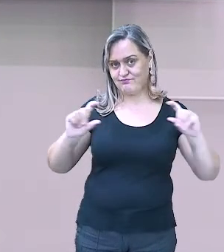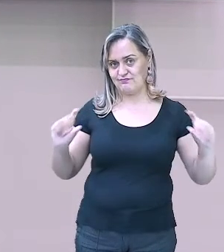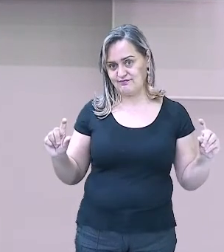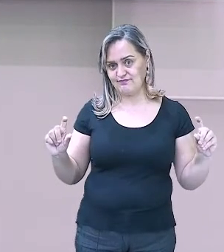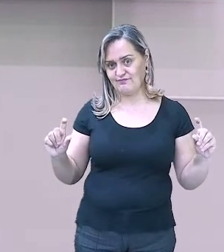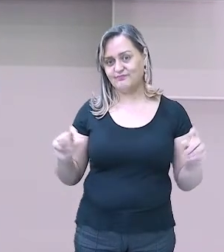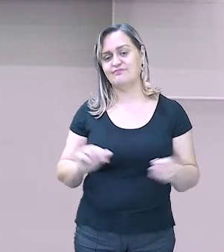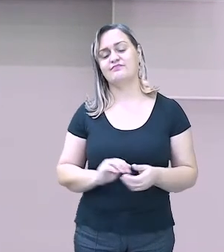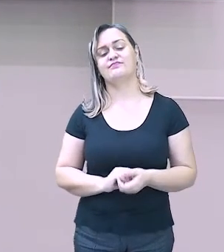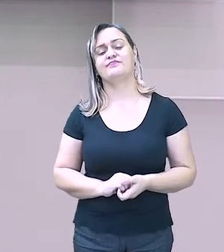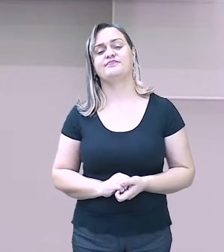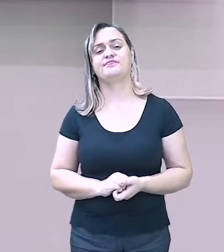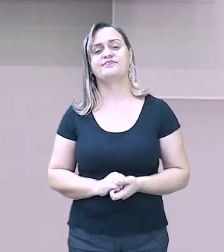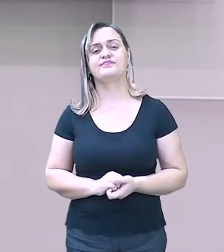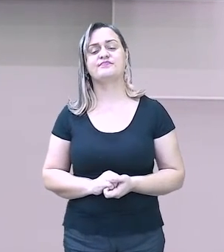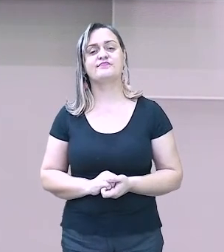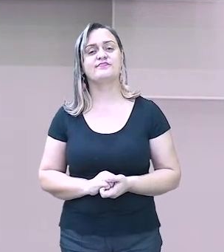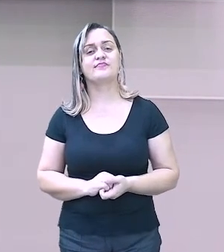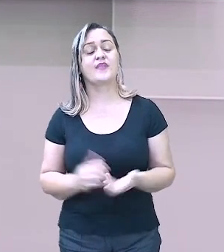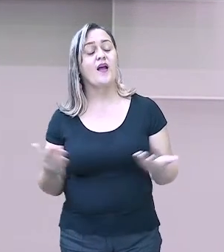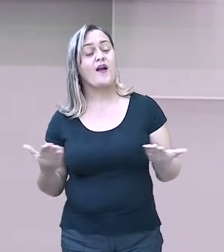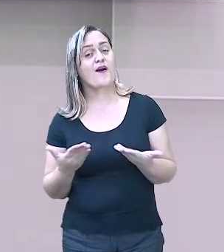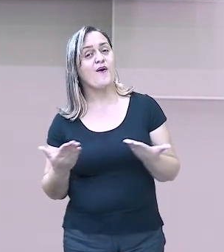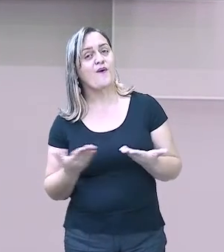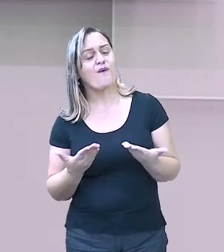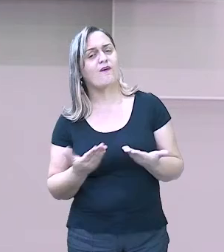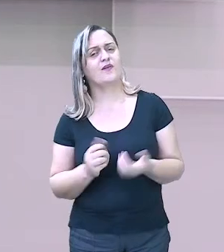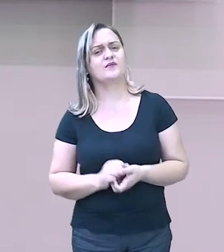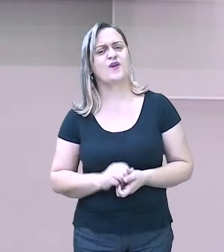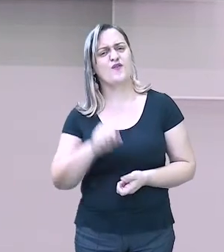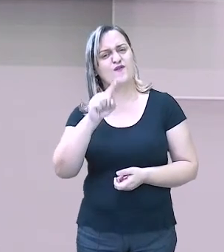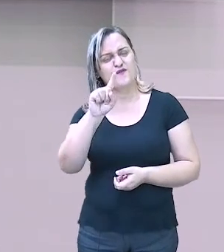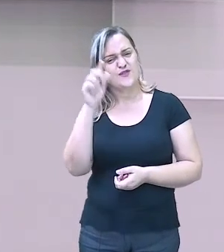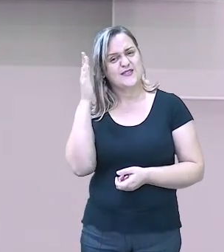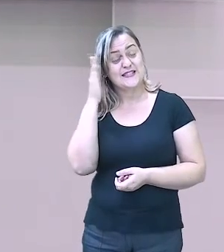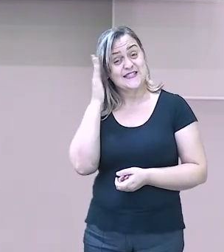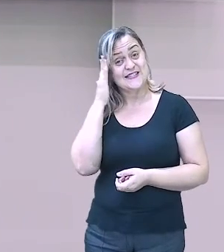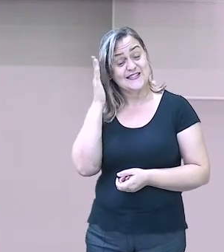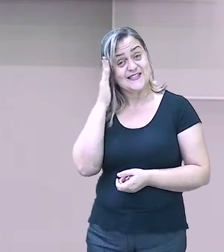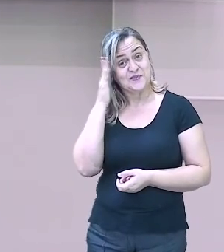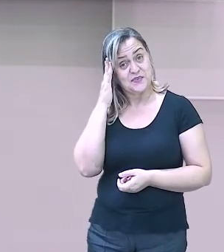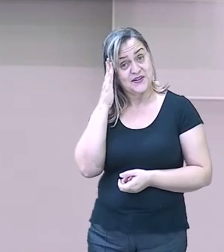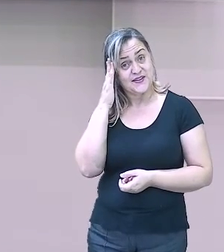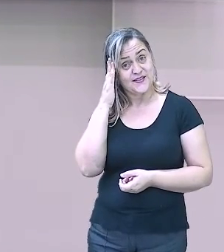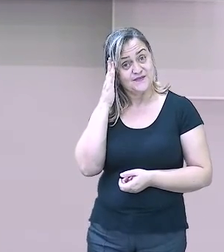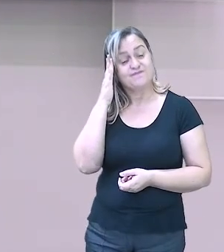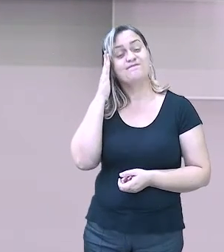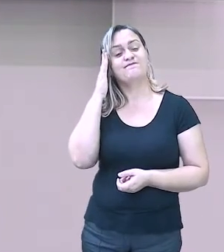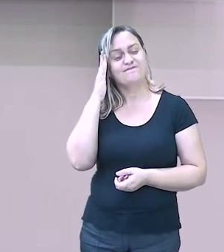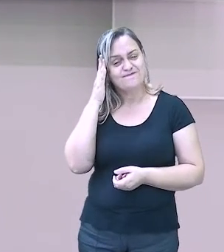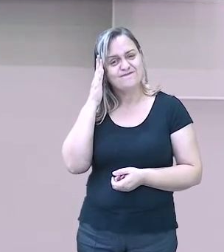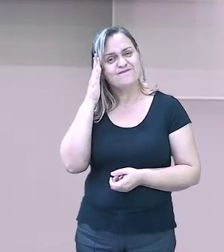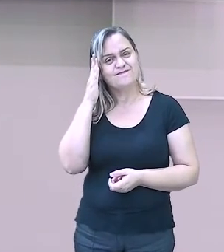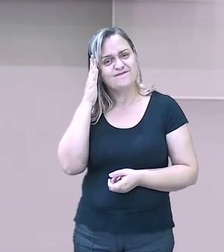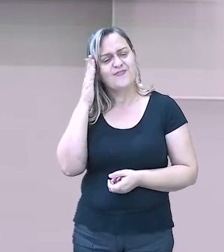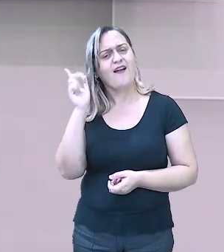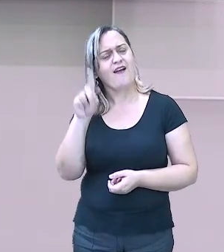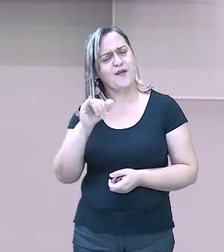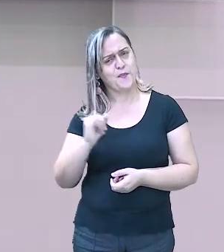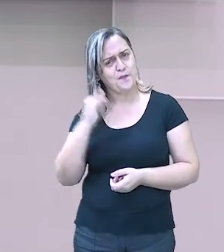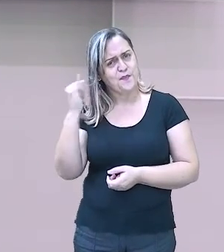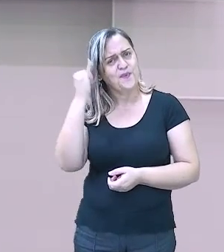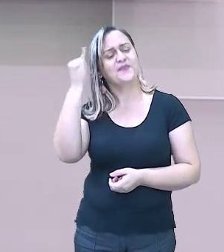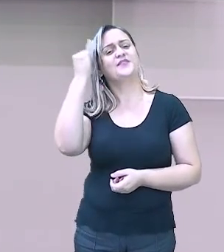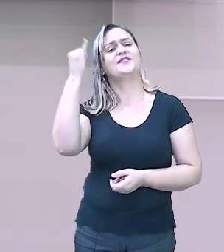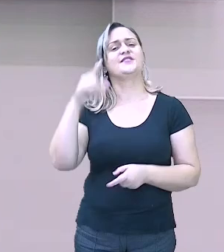contexto. Agora chegou o momento do você sabia. Isso! Essa parte é super importante,